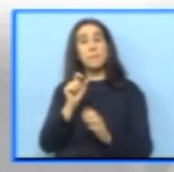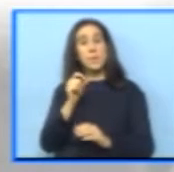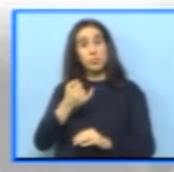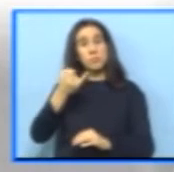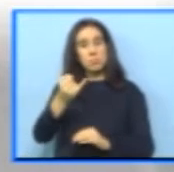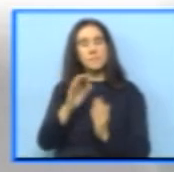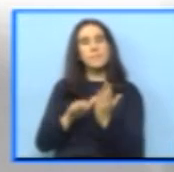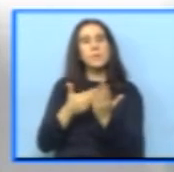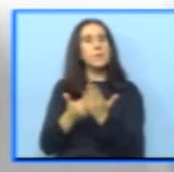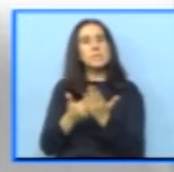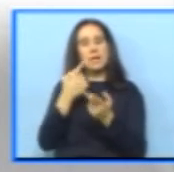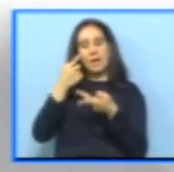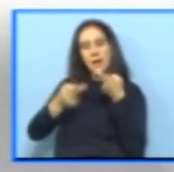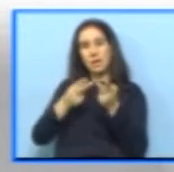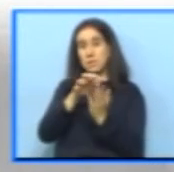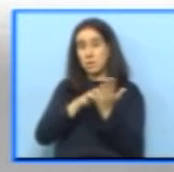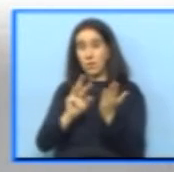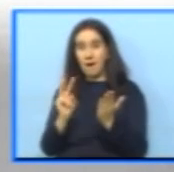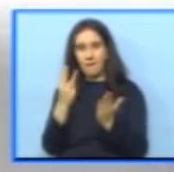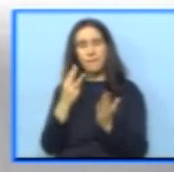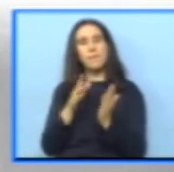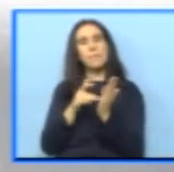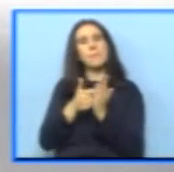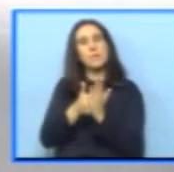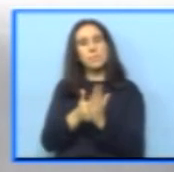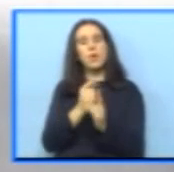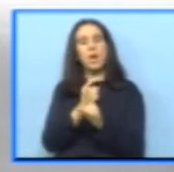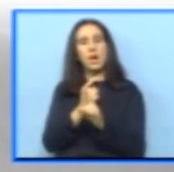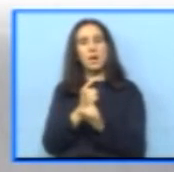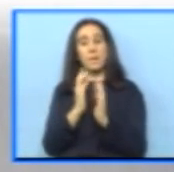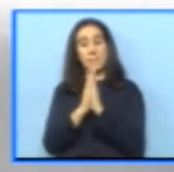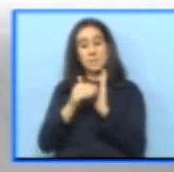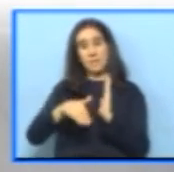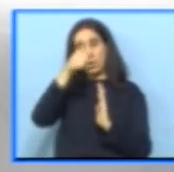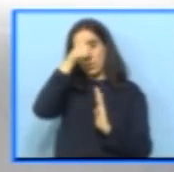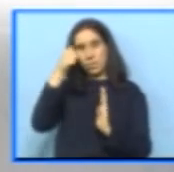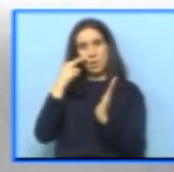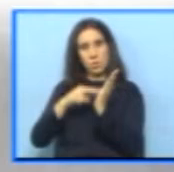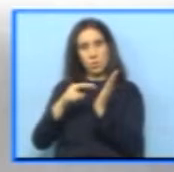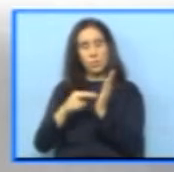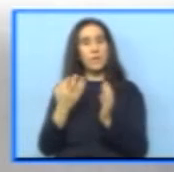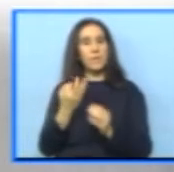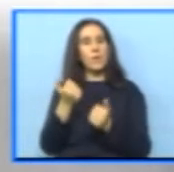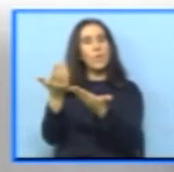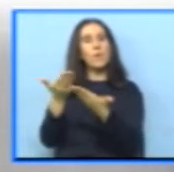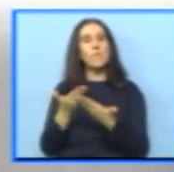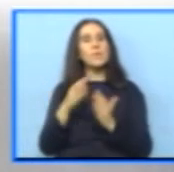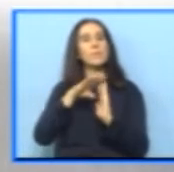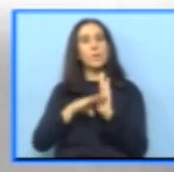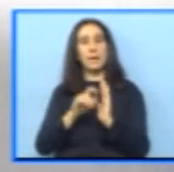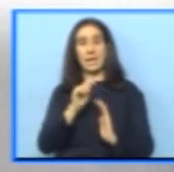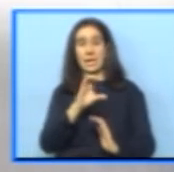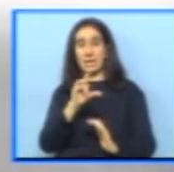minutos, propomos-lhe uma análise a 3 textos bíblicos, os que são lidos nas missas deste domingo. São para isso convidados do programa